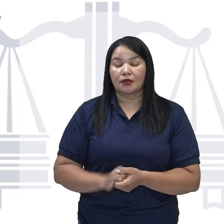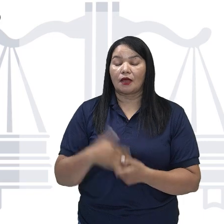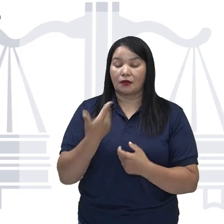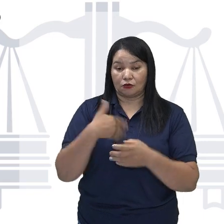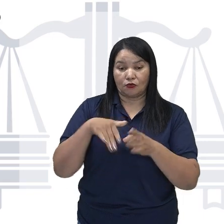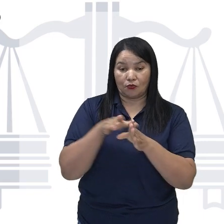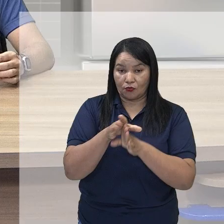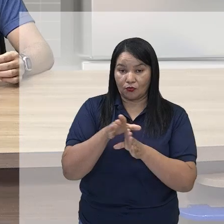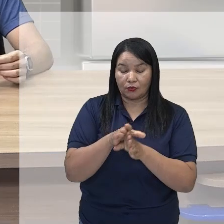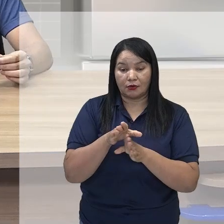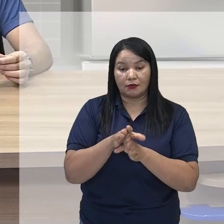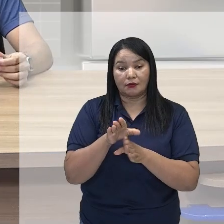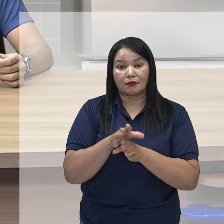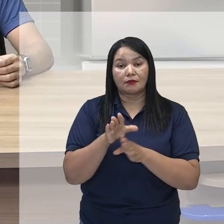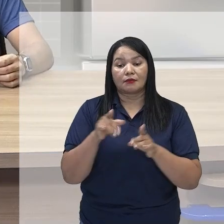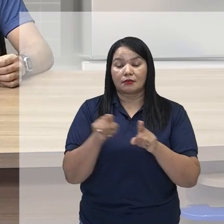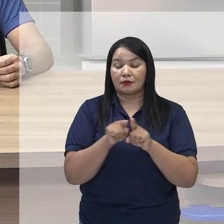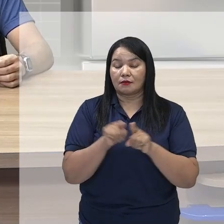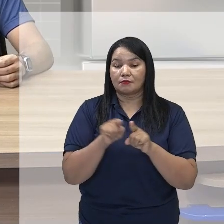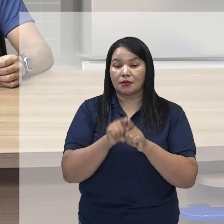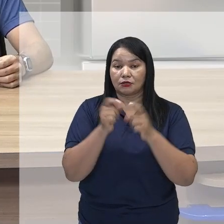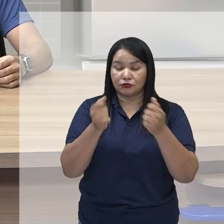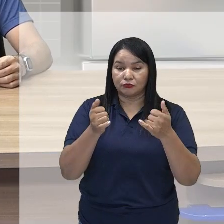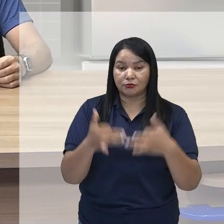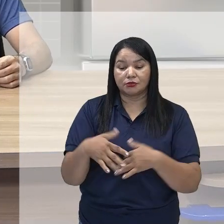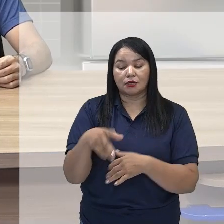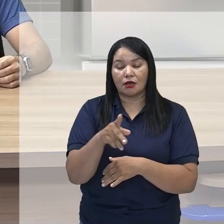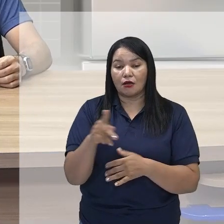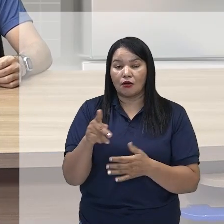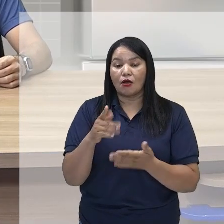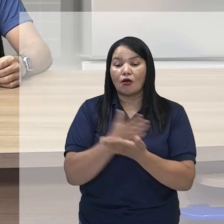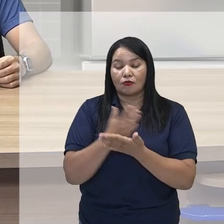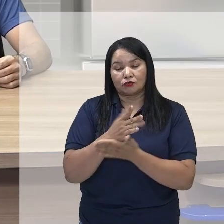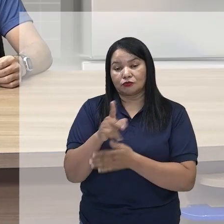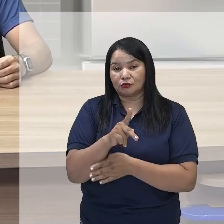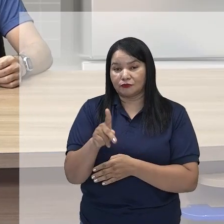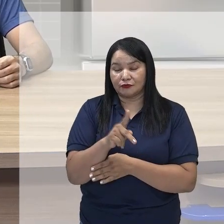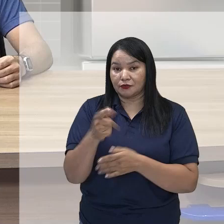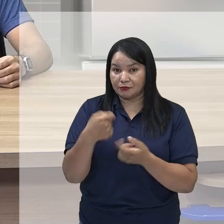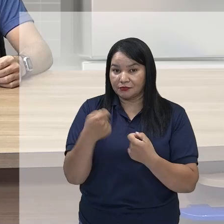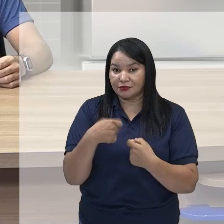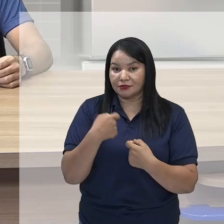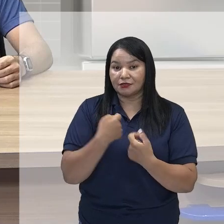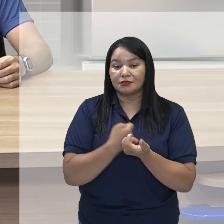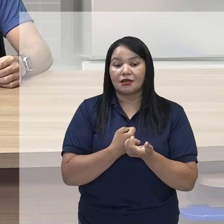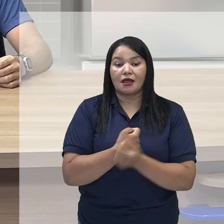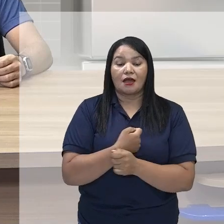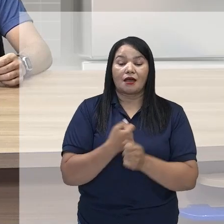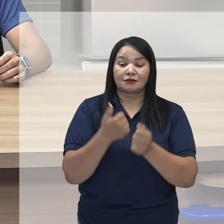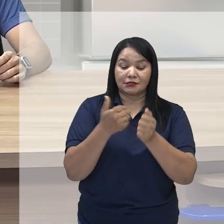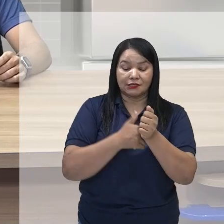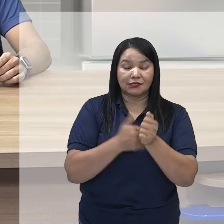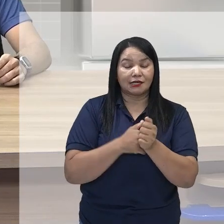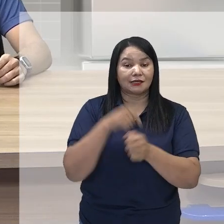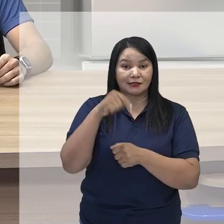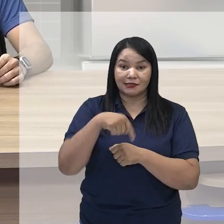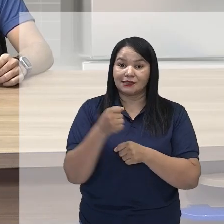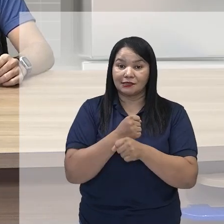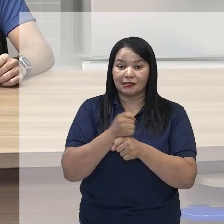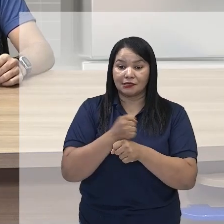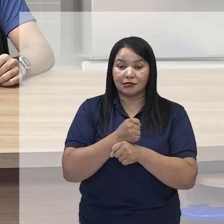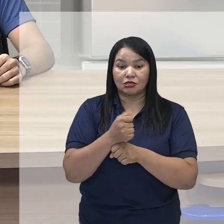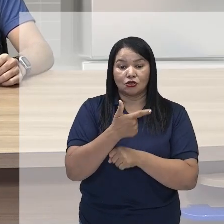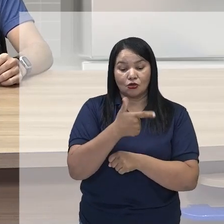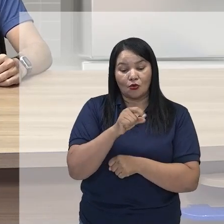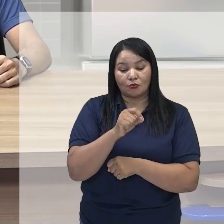orienta, né, e sinaliza mesmo aos professores que utilizem o login deste ano, tá? O